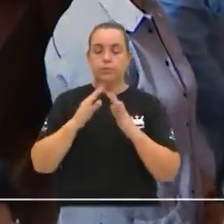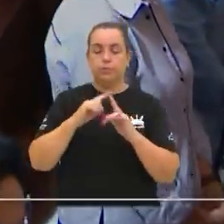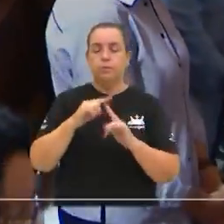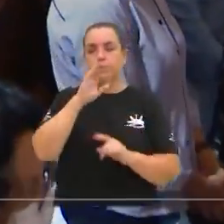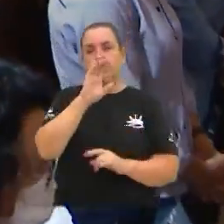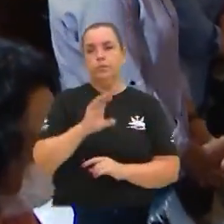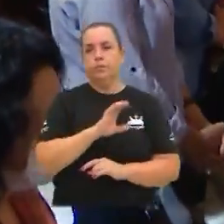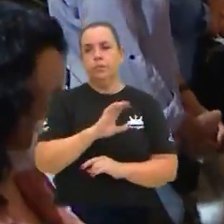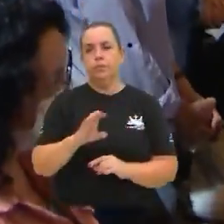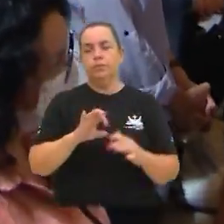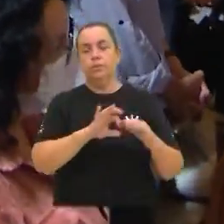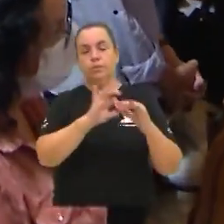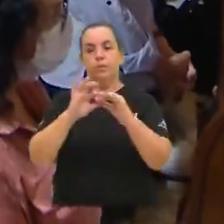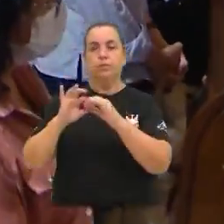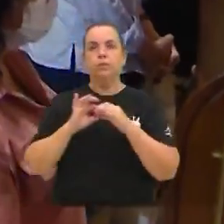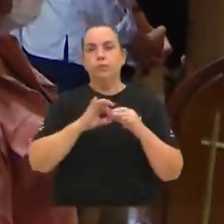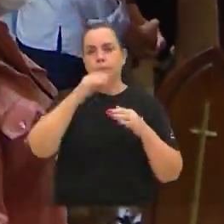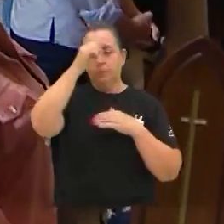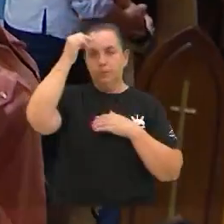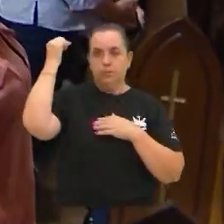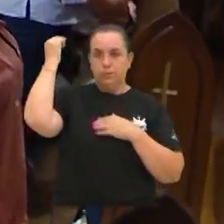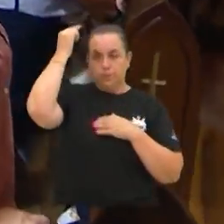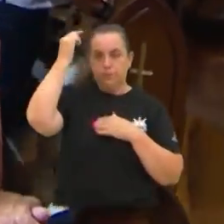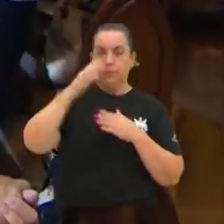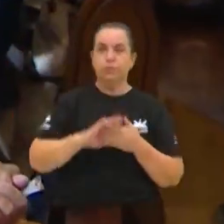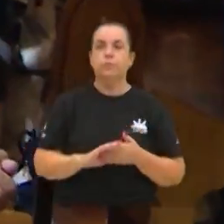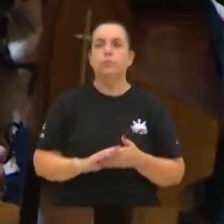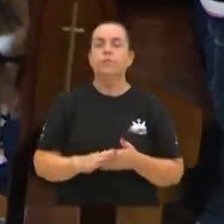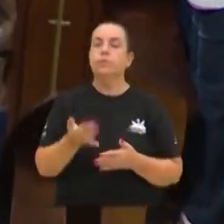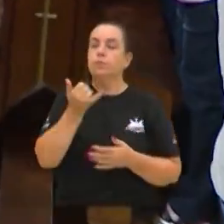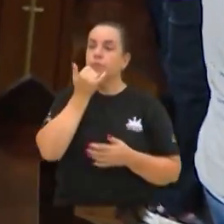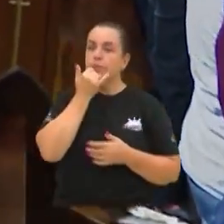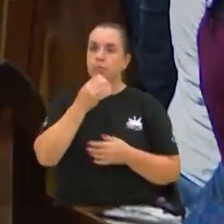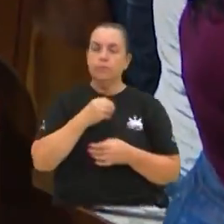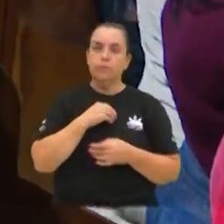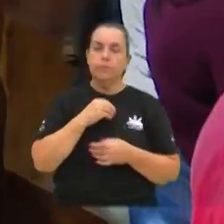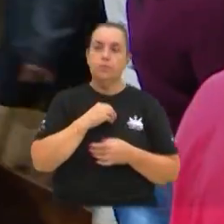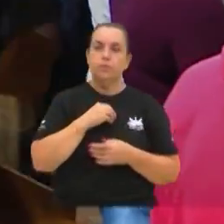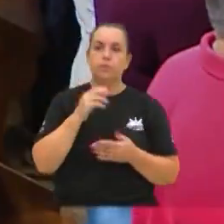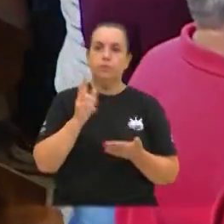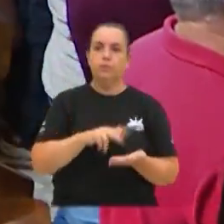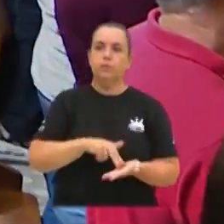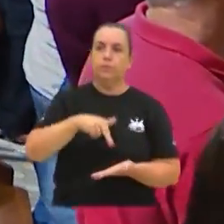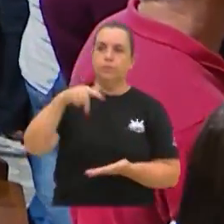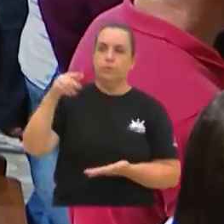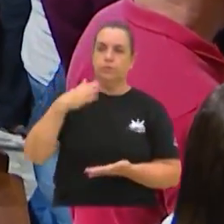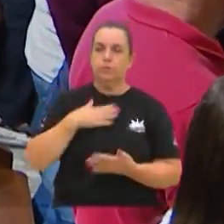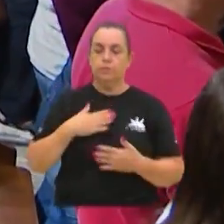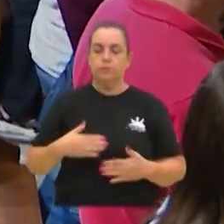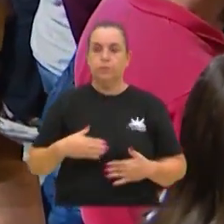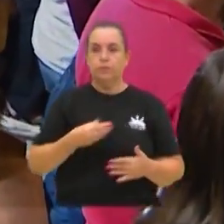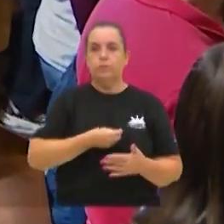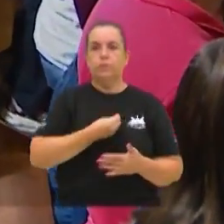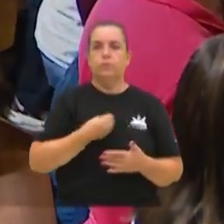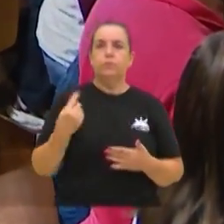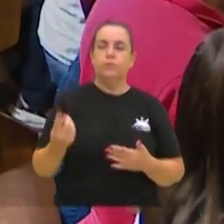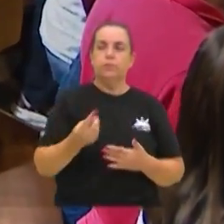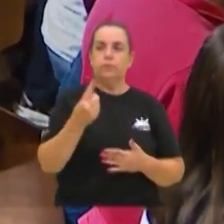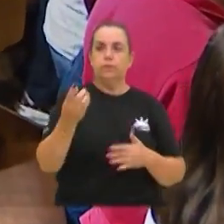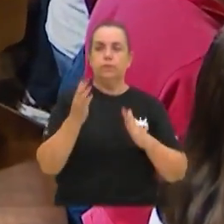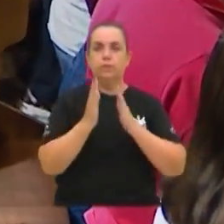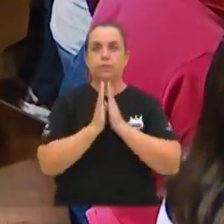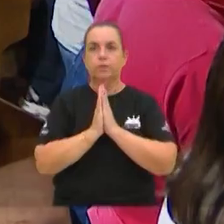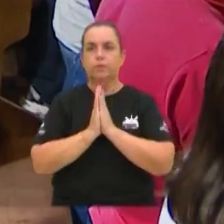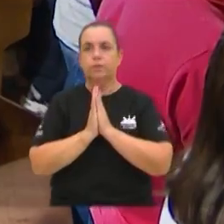na Santa Igreja Católica, na comunhão dos santos, na remissão dos pecados, na ressurreição